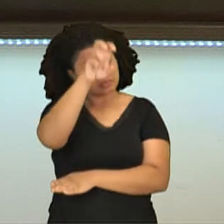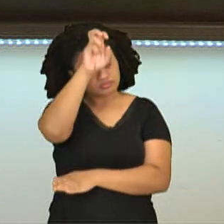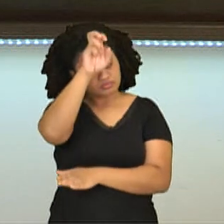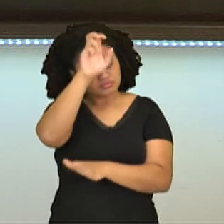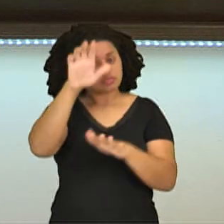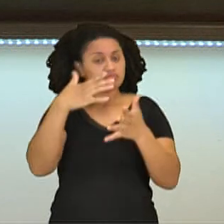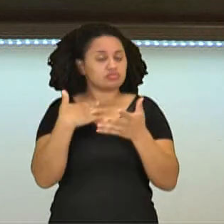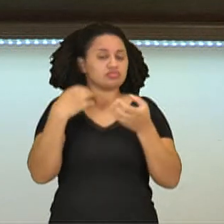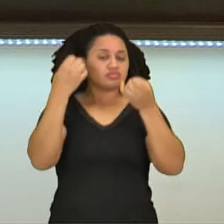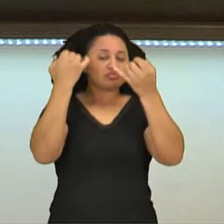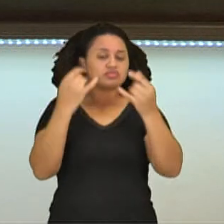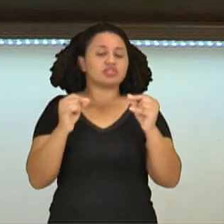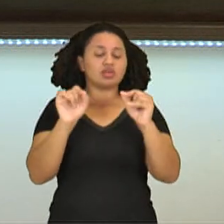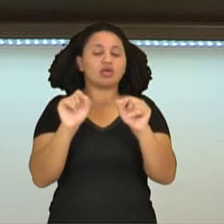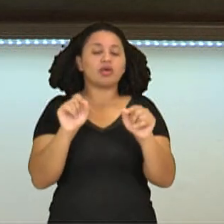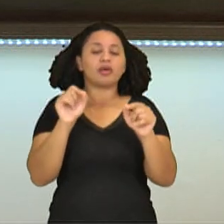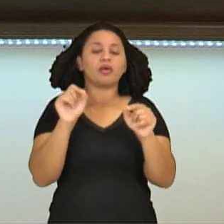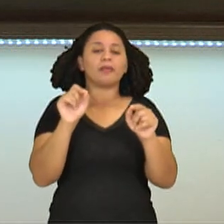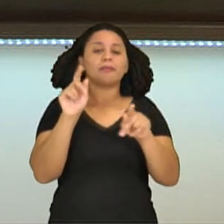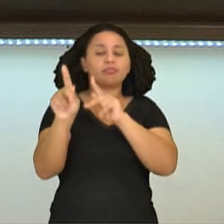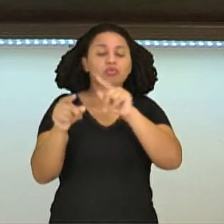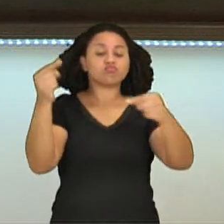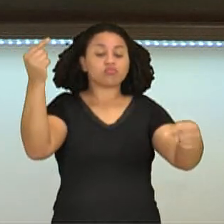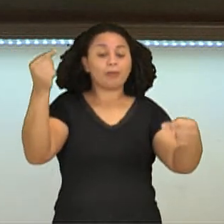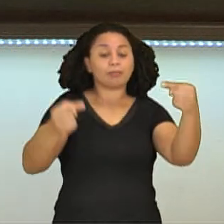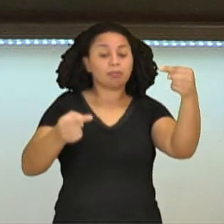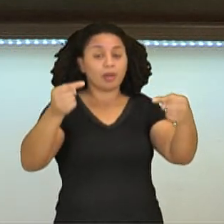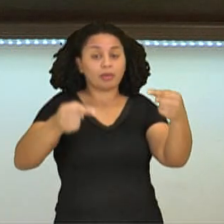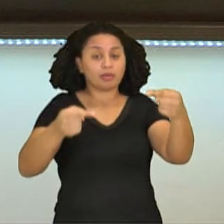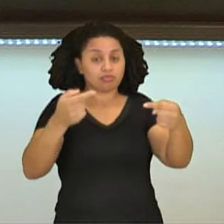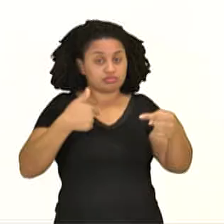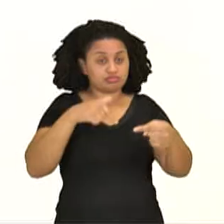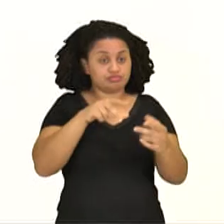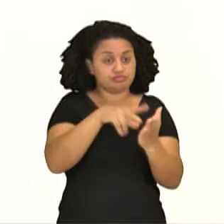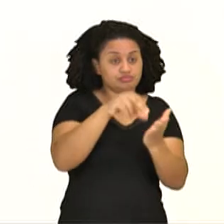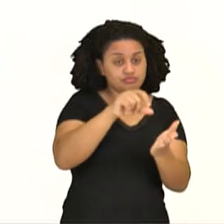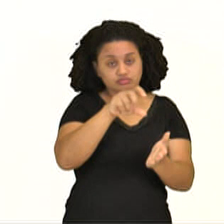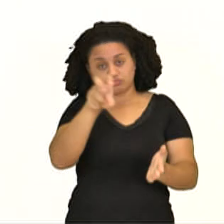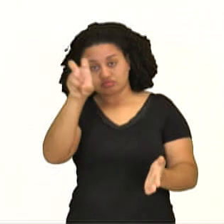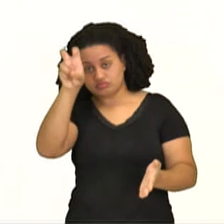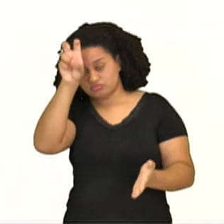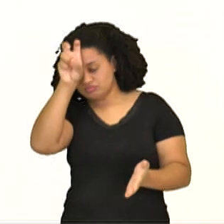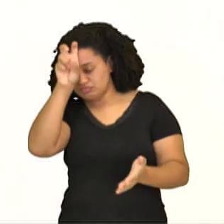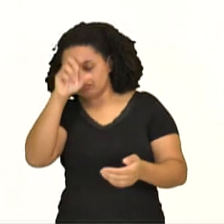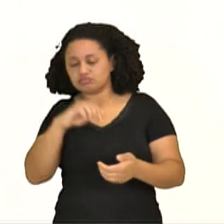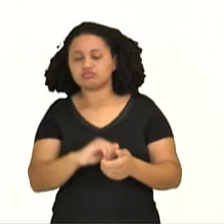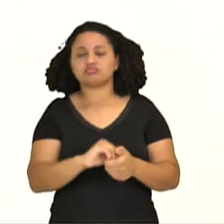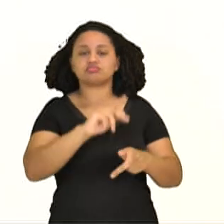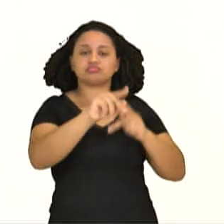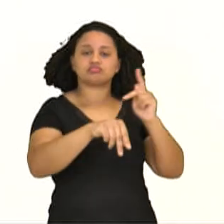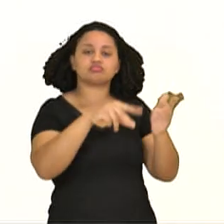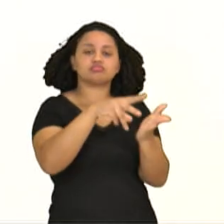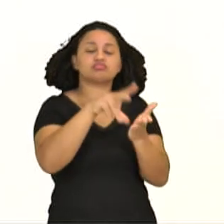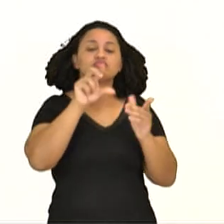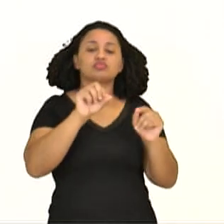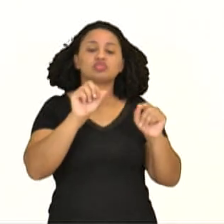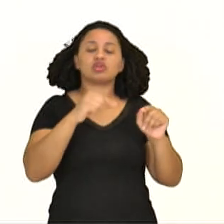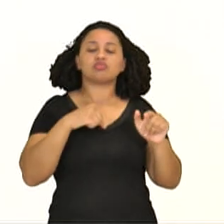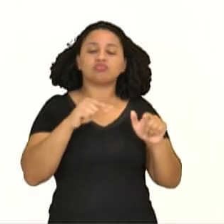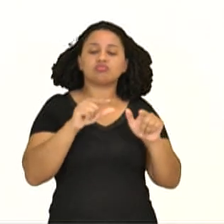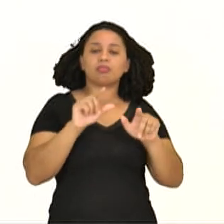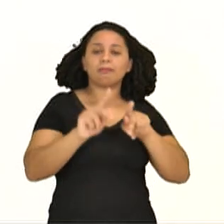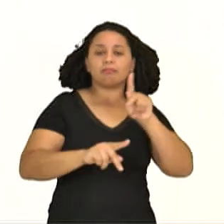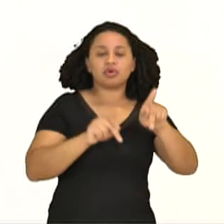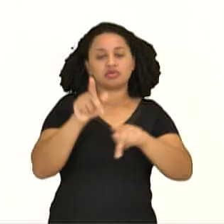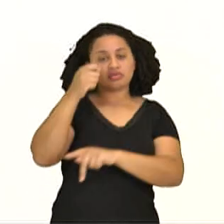Vamos lá aqui. Uma civilização que competiu de igual para igual. Bora lá? O povo Kushita desenvolveu uma das antigas civilizações